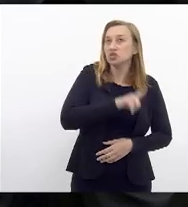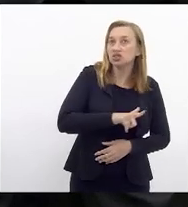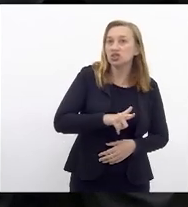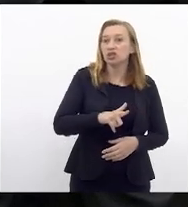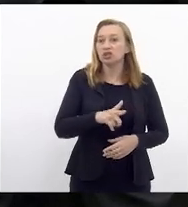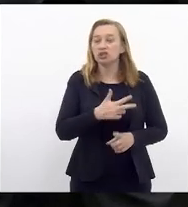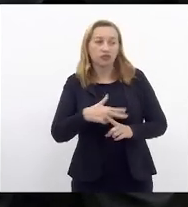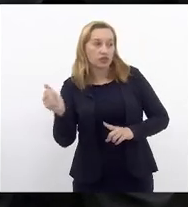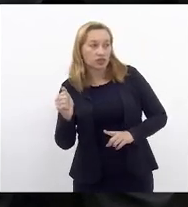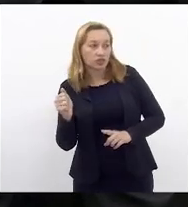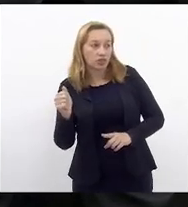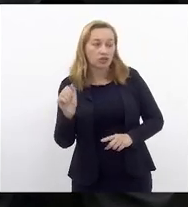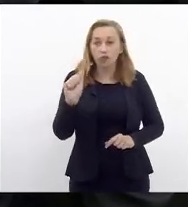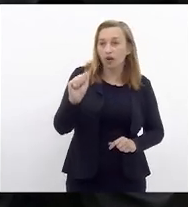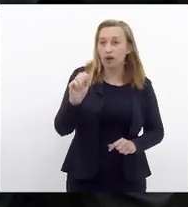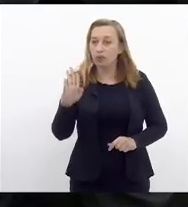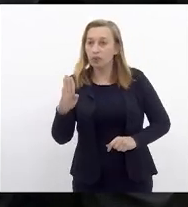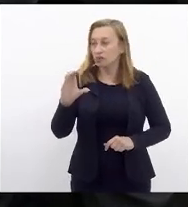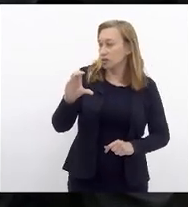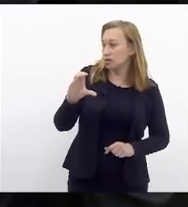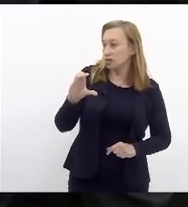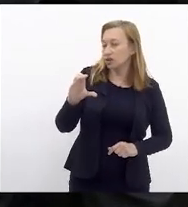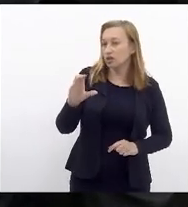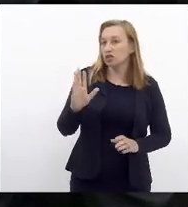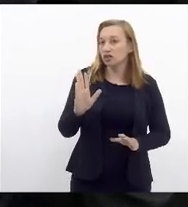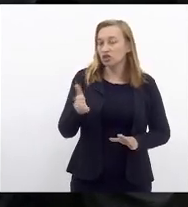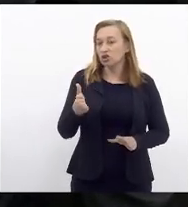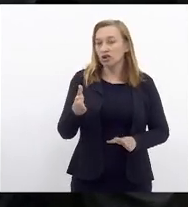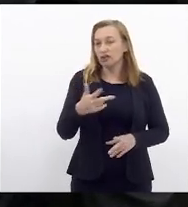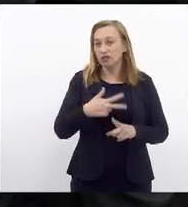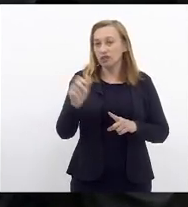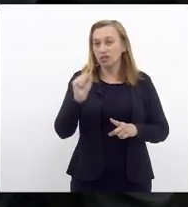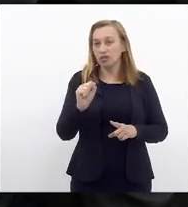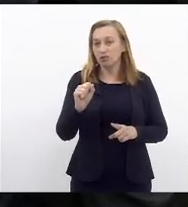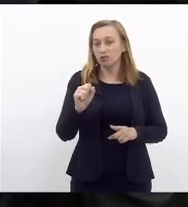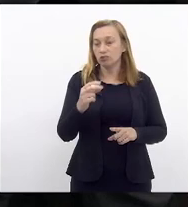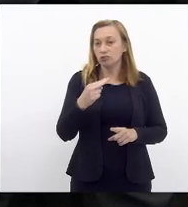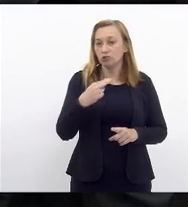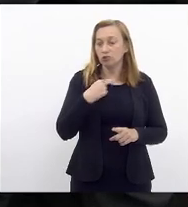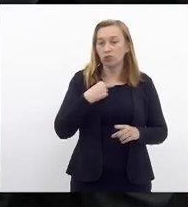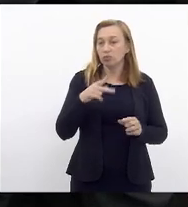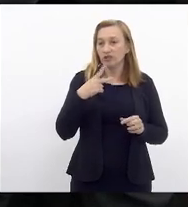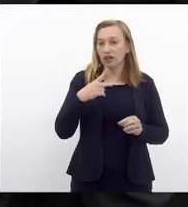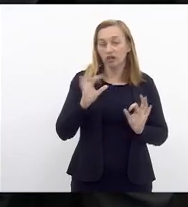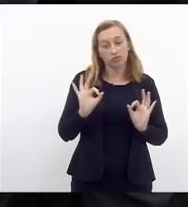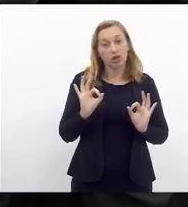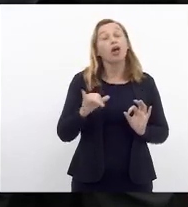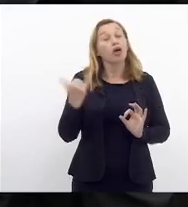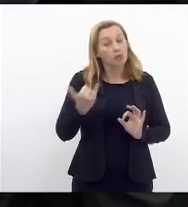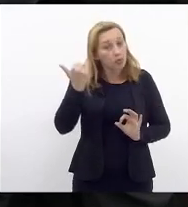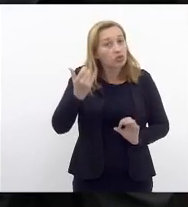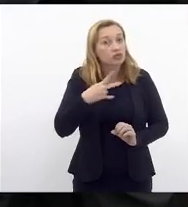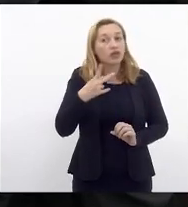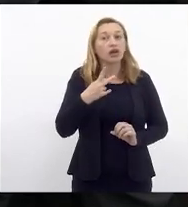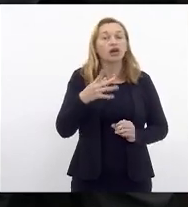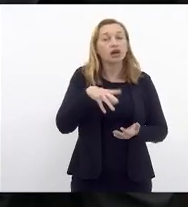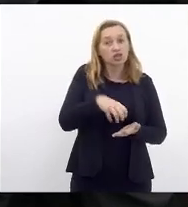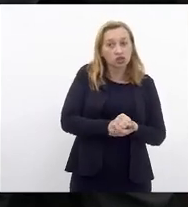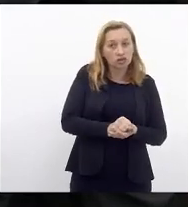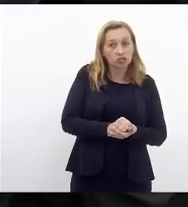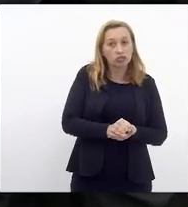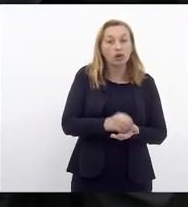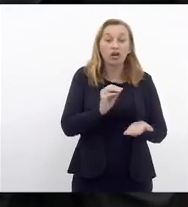articulou com A, com B ou com C e que já é unanimidade, já venceu, não pode prevalecer. Então é importante deixar esse adendo e registrar o